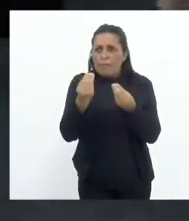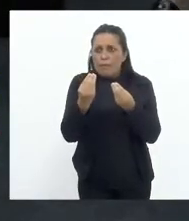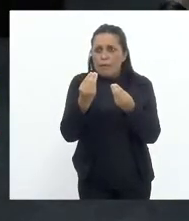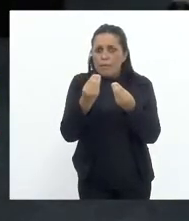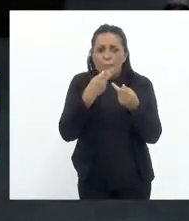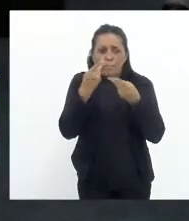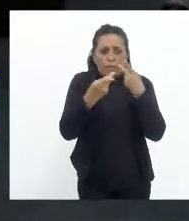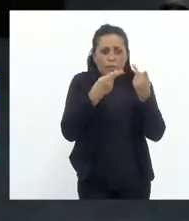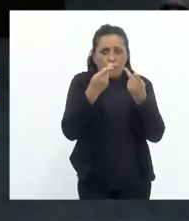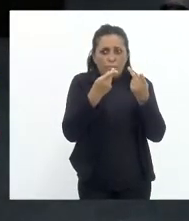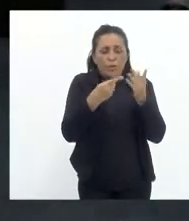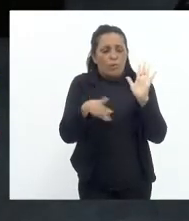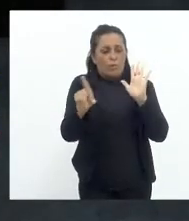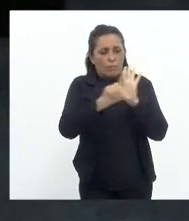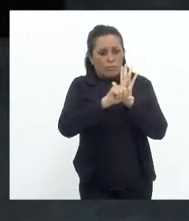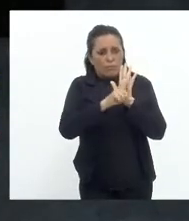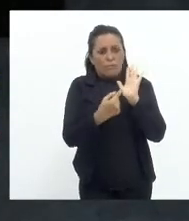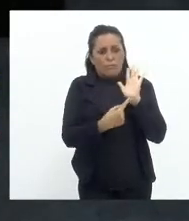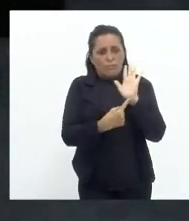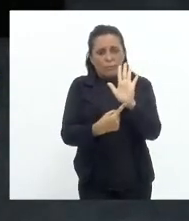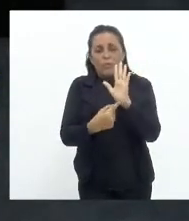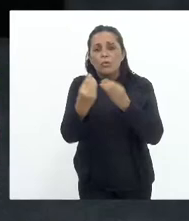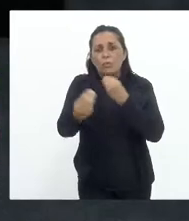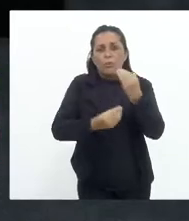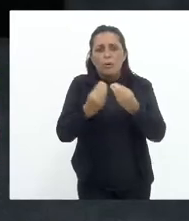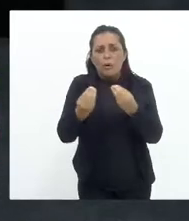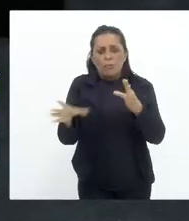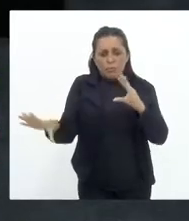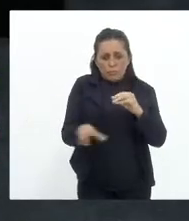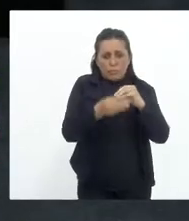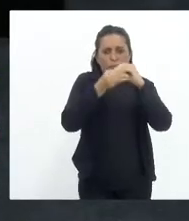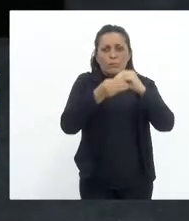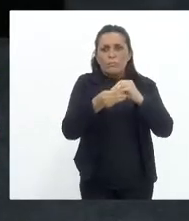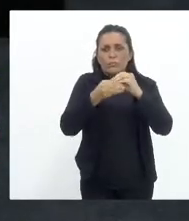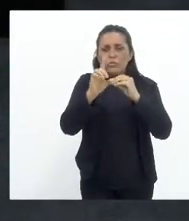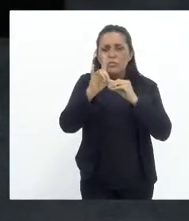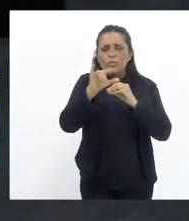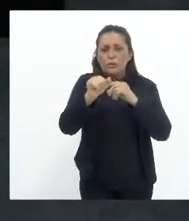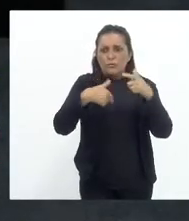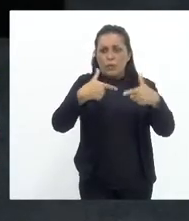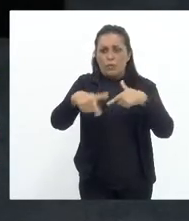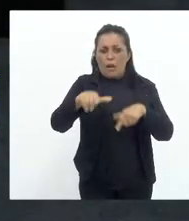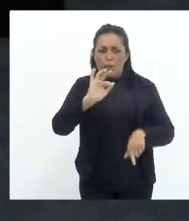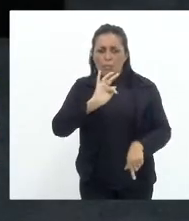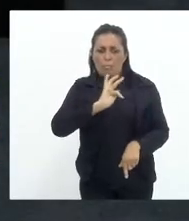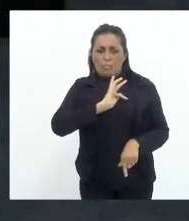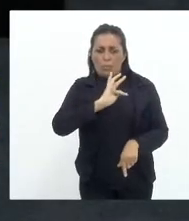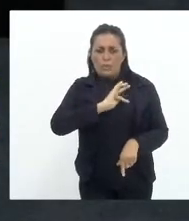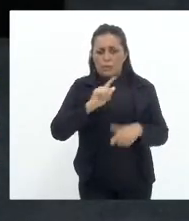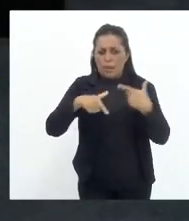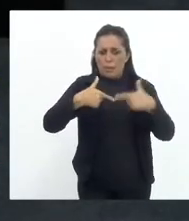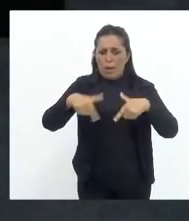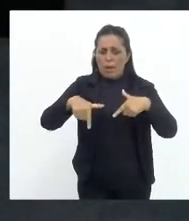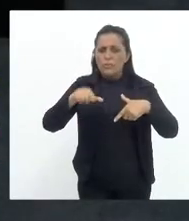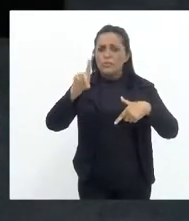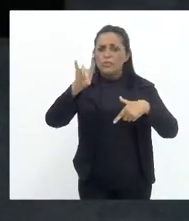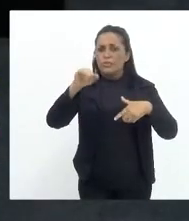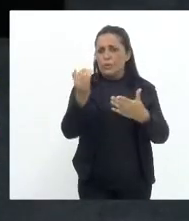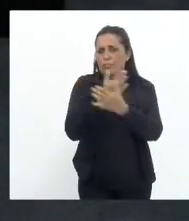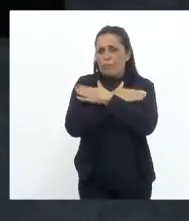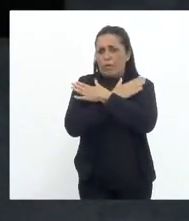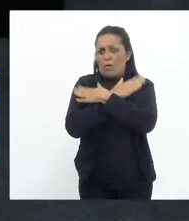nada para depor eu apresentei aqui no projeto de lei que Visa compensar esse dia de trabalho do policial militar quando o celular de